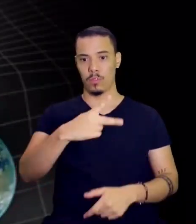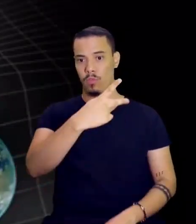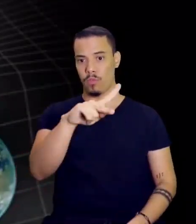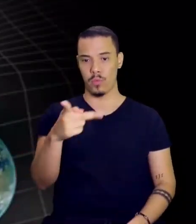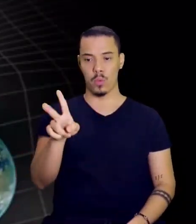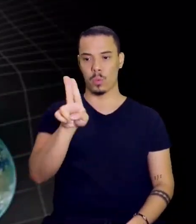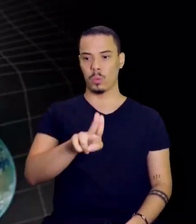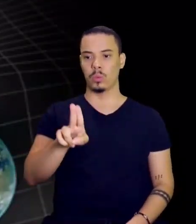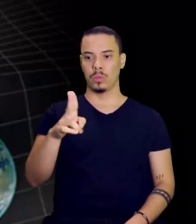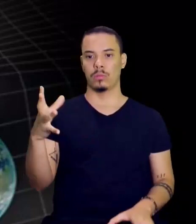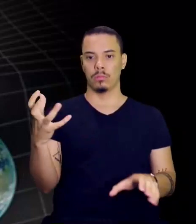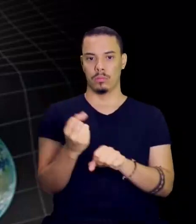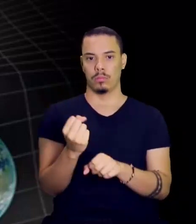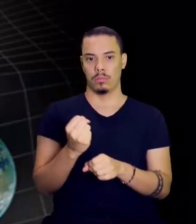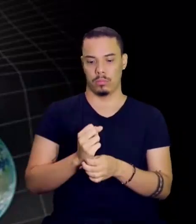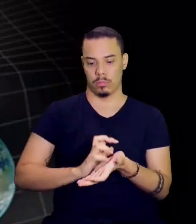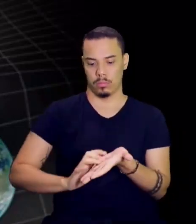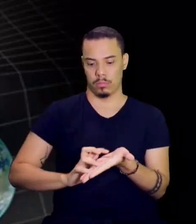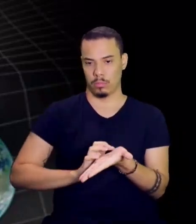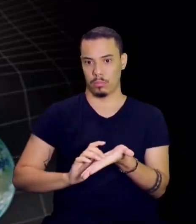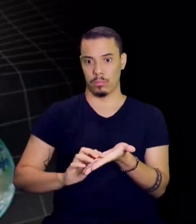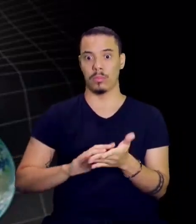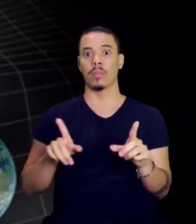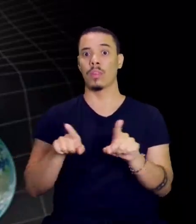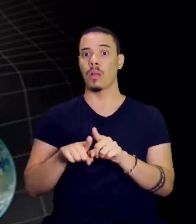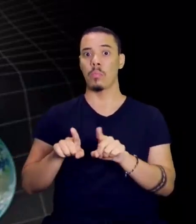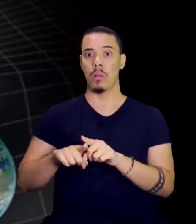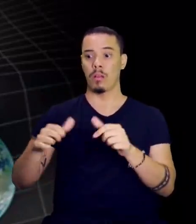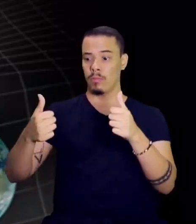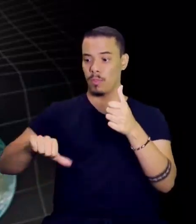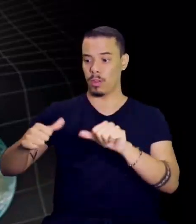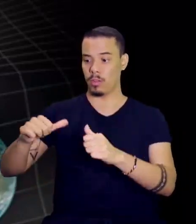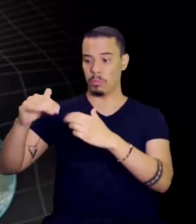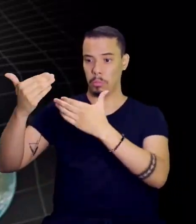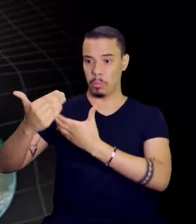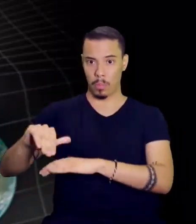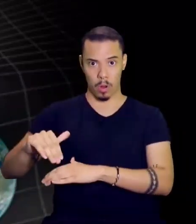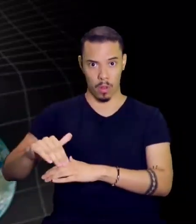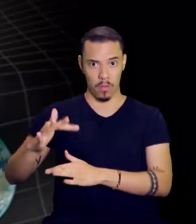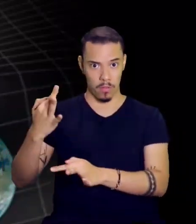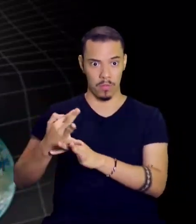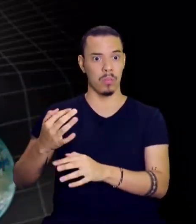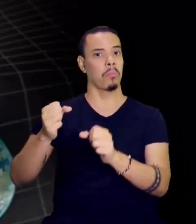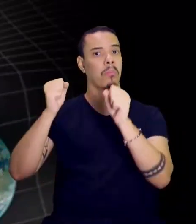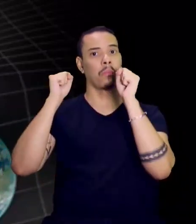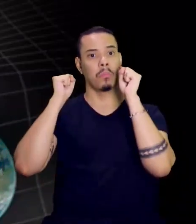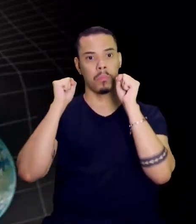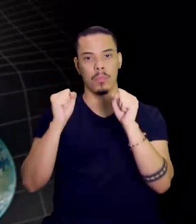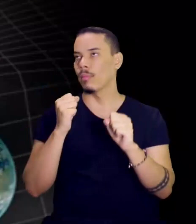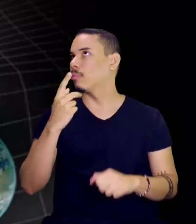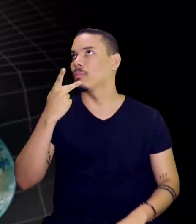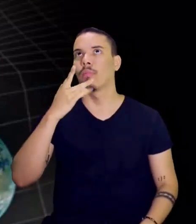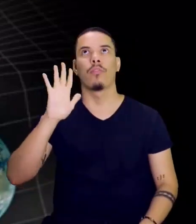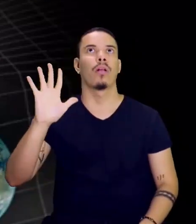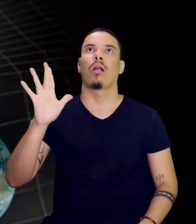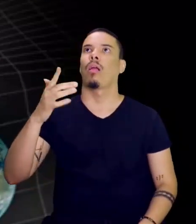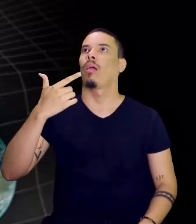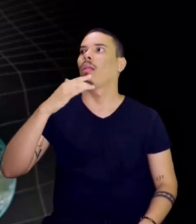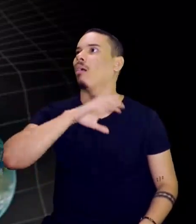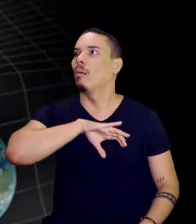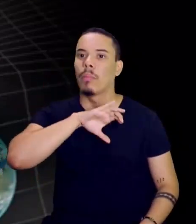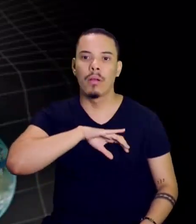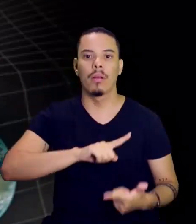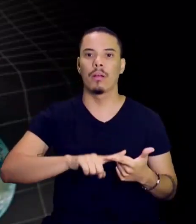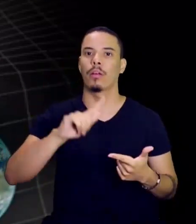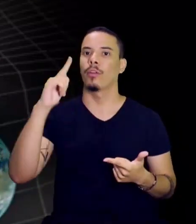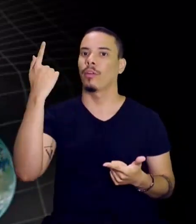durante as aulas e nem durante as nossas avaliações de física. Não confunda, não estamos falando de língua portuguesa, nem de